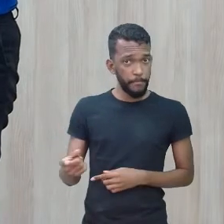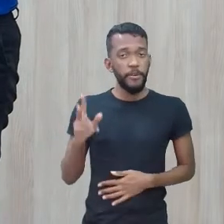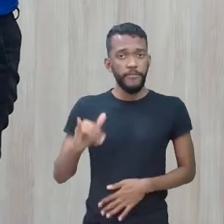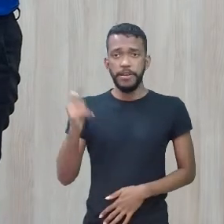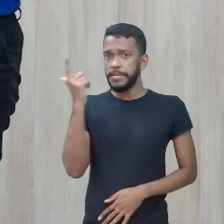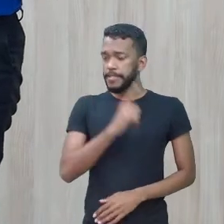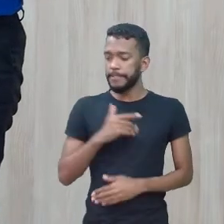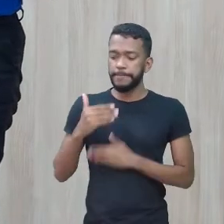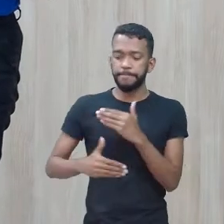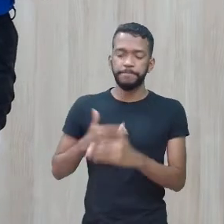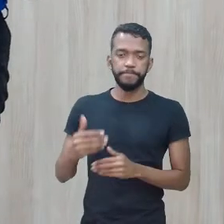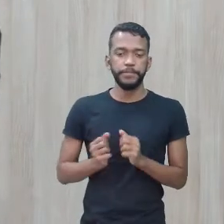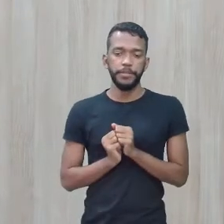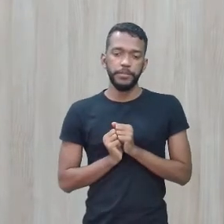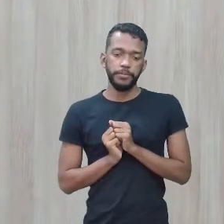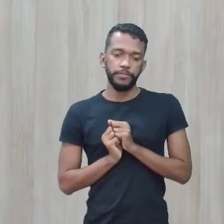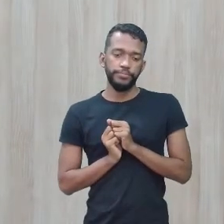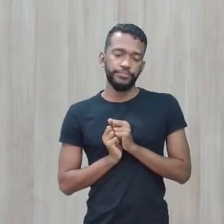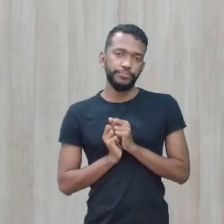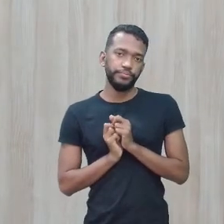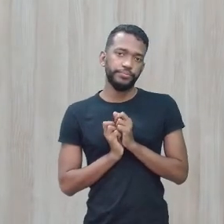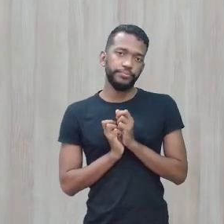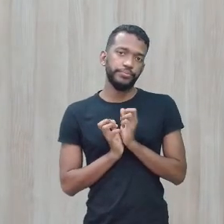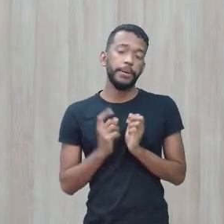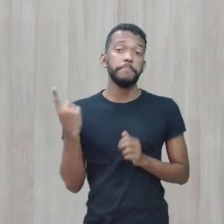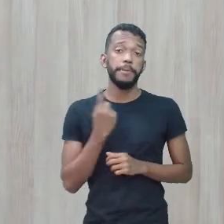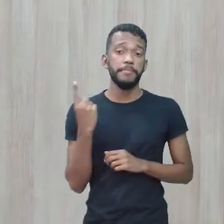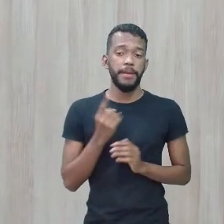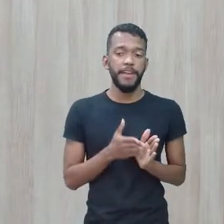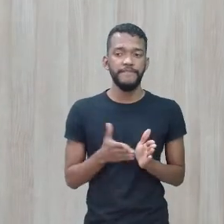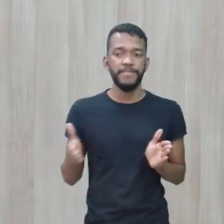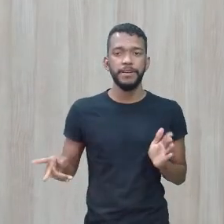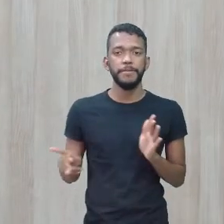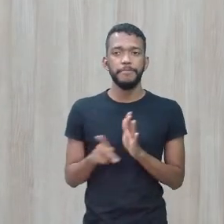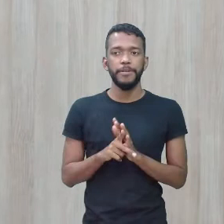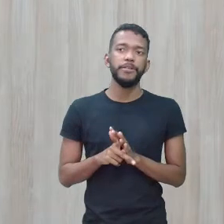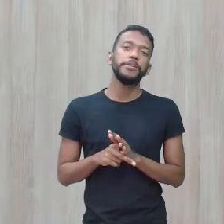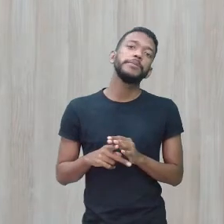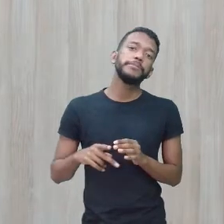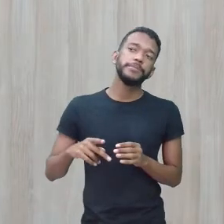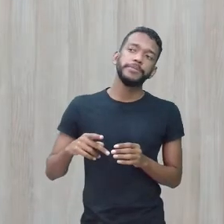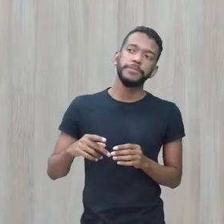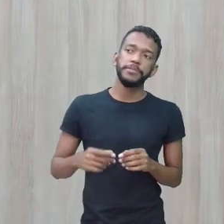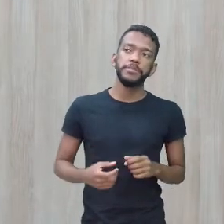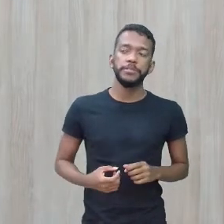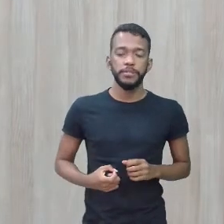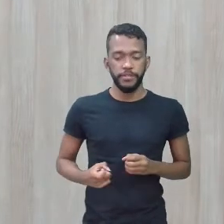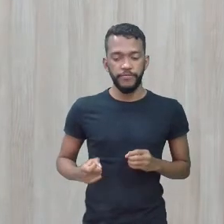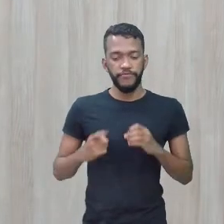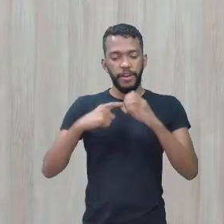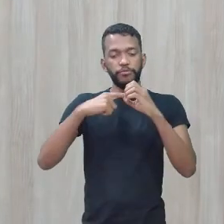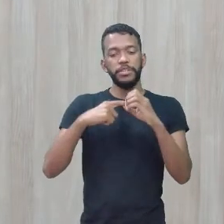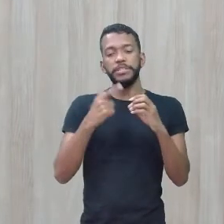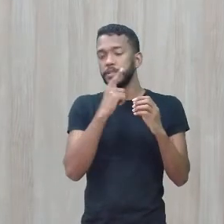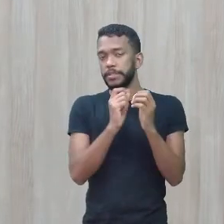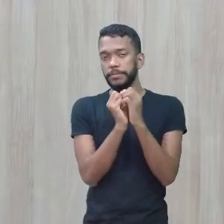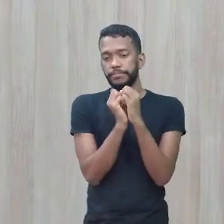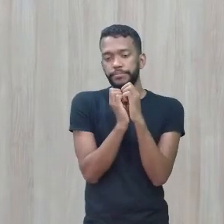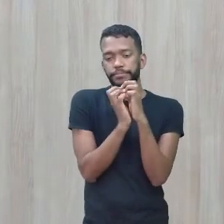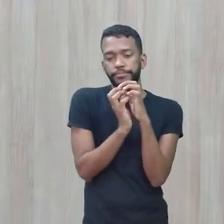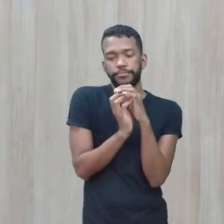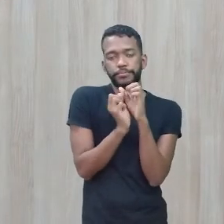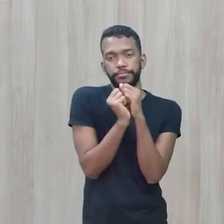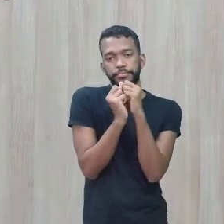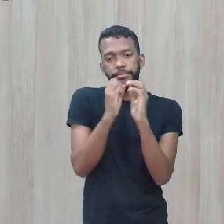crescendo. Essa primeira fase de fecundação é a fase mais crítica até ele conseguir crescer e se